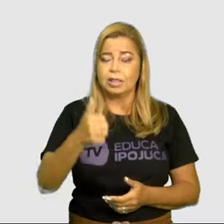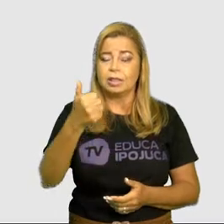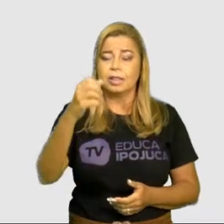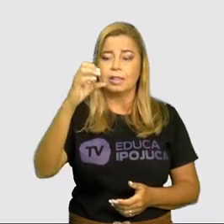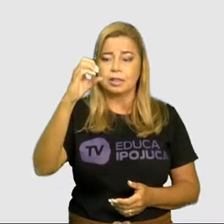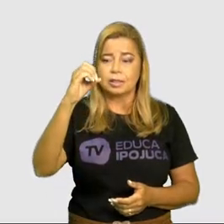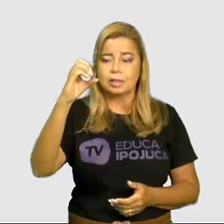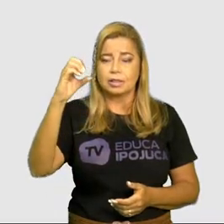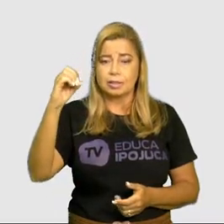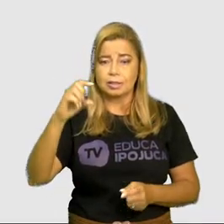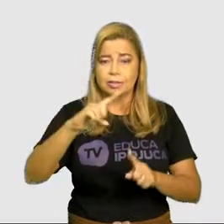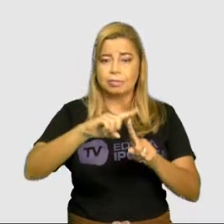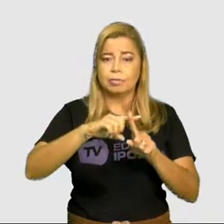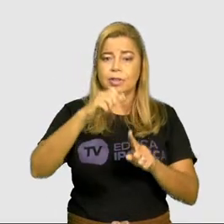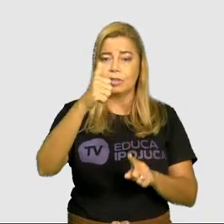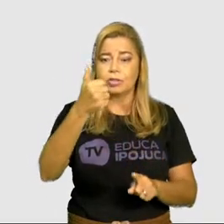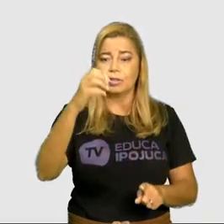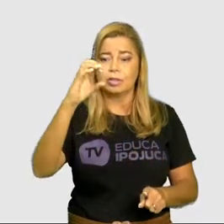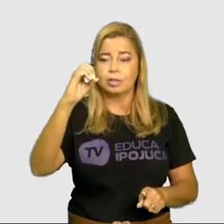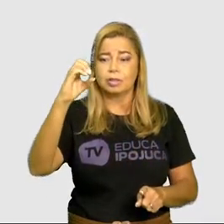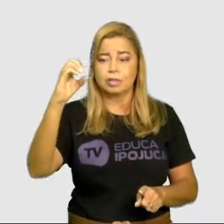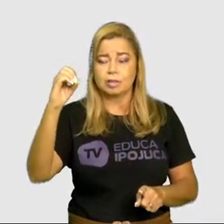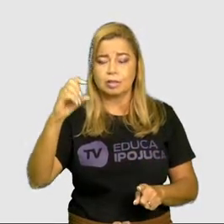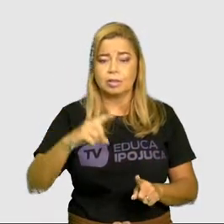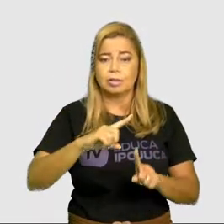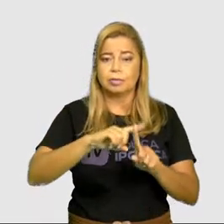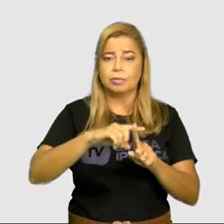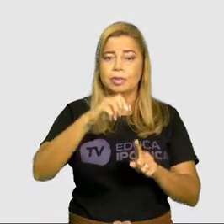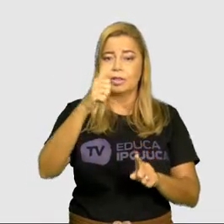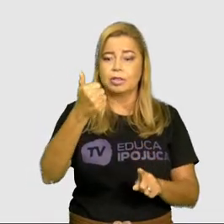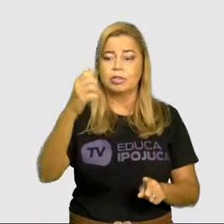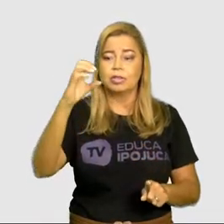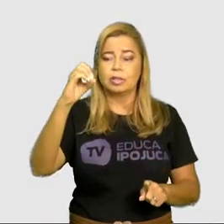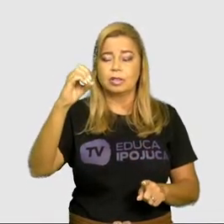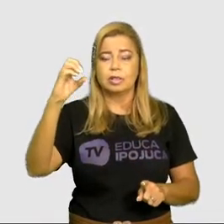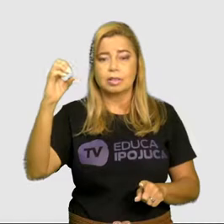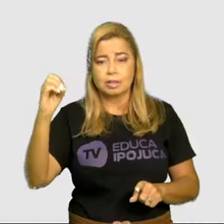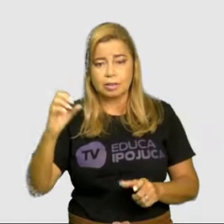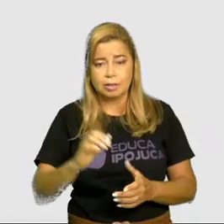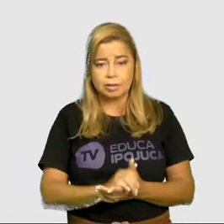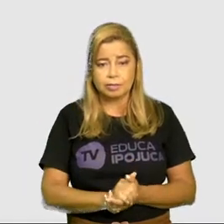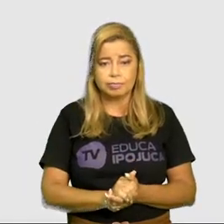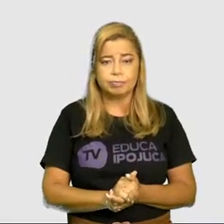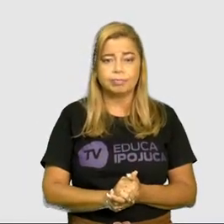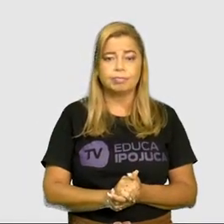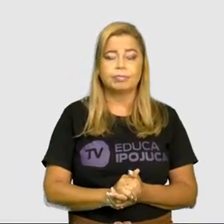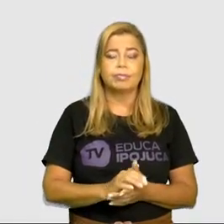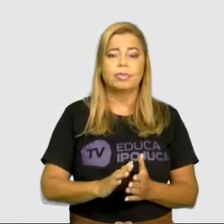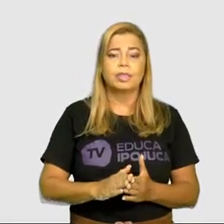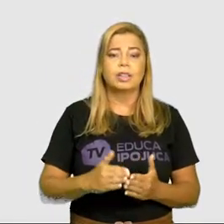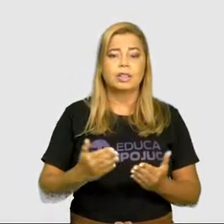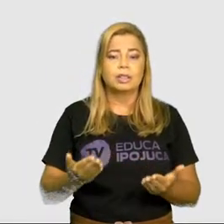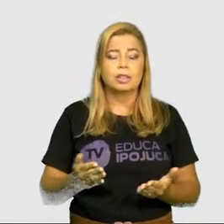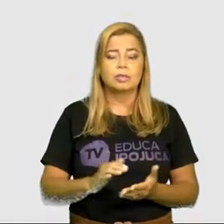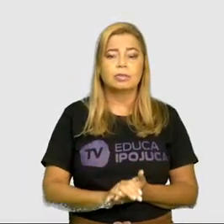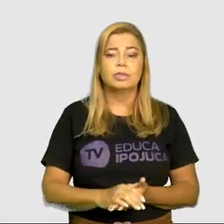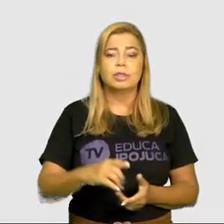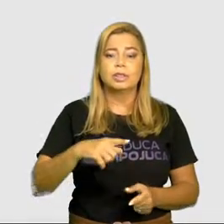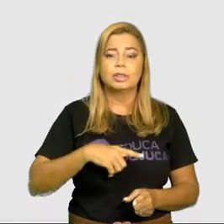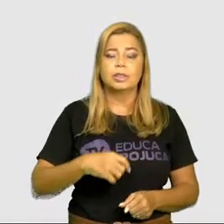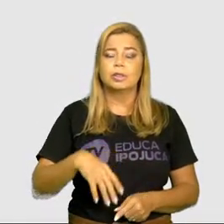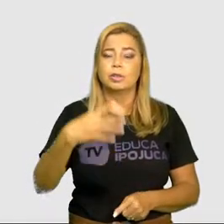mais 100 porque o nosso número é 15324 temos quatro